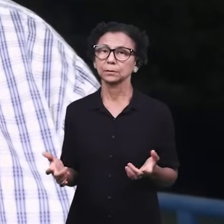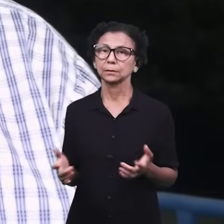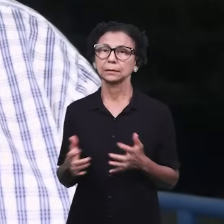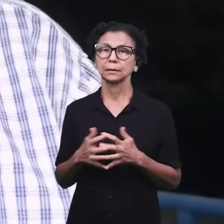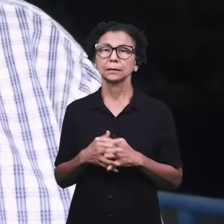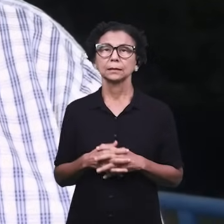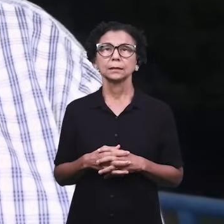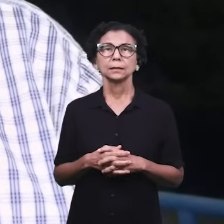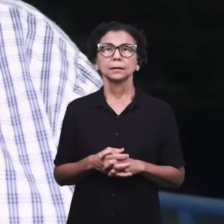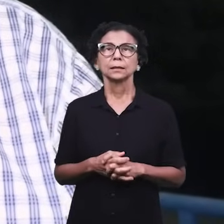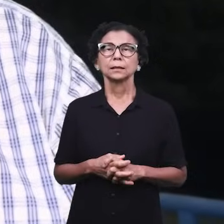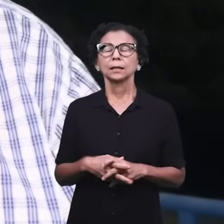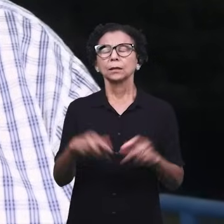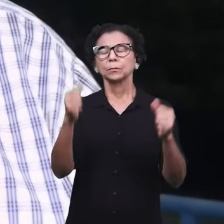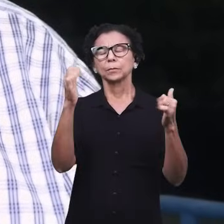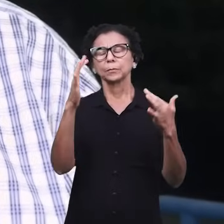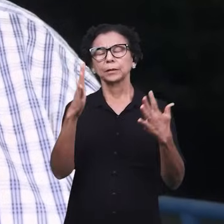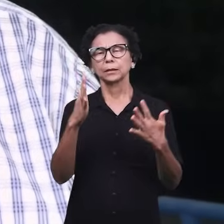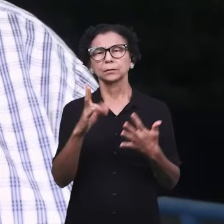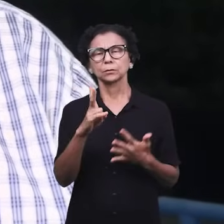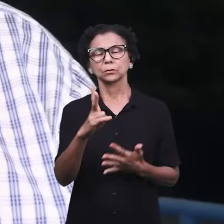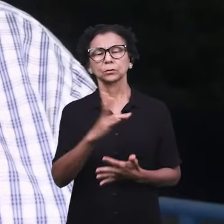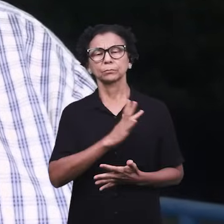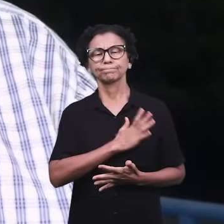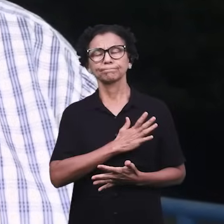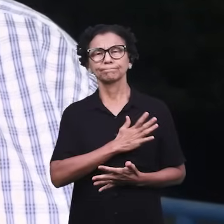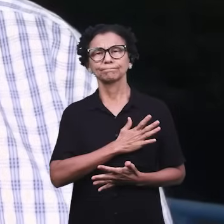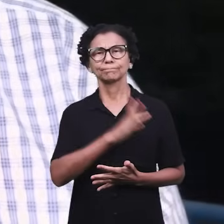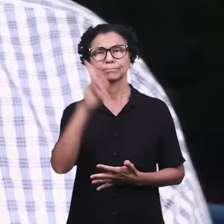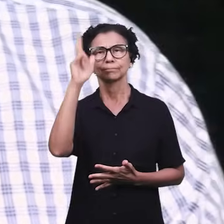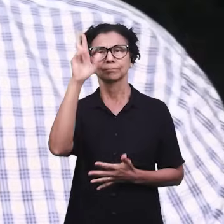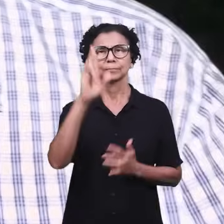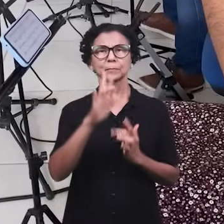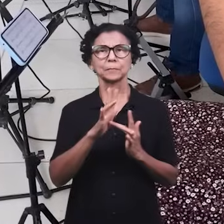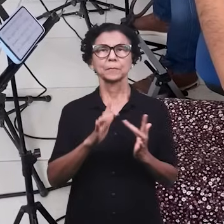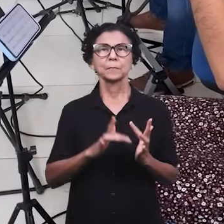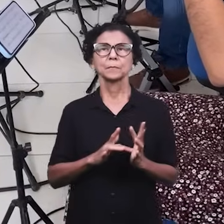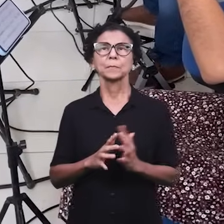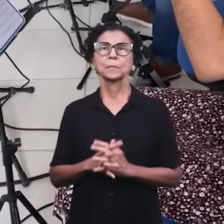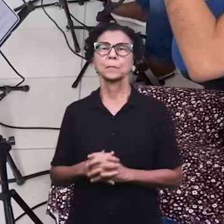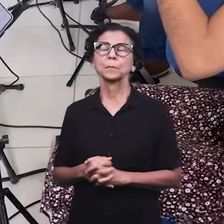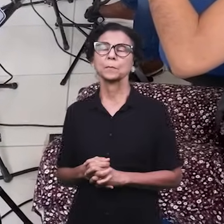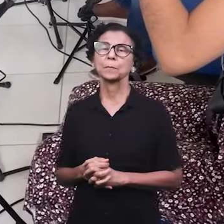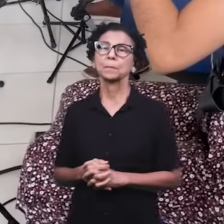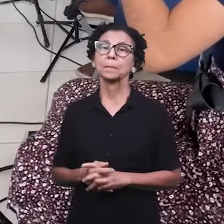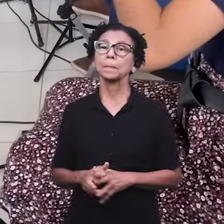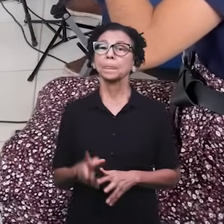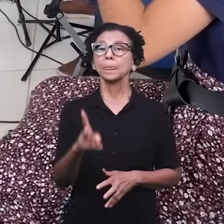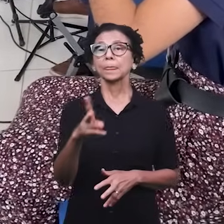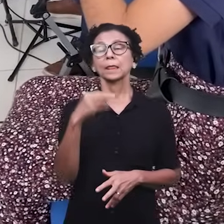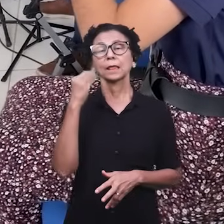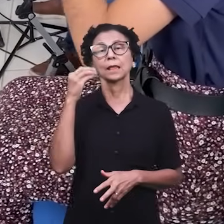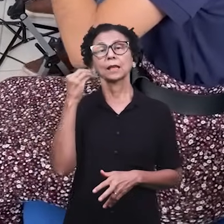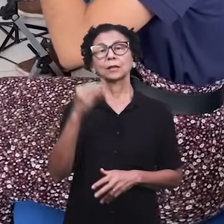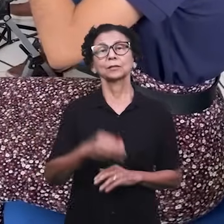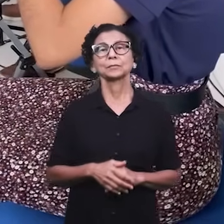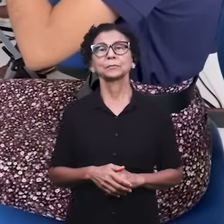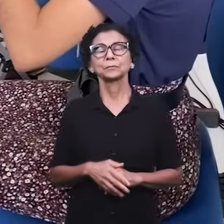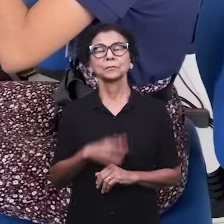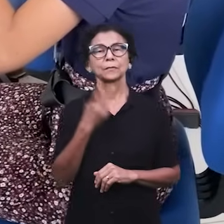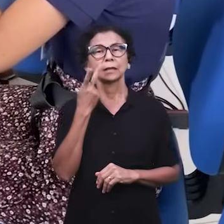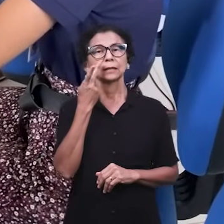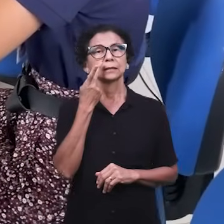esta bênção guardada nos nossos corações. A todos a paz do Senhor Jesus. Esta mesma experiência foi vivida pelos irmãos do